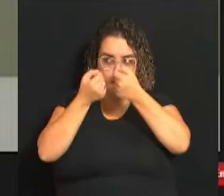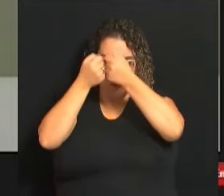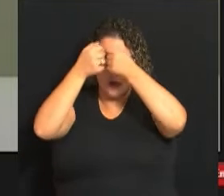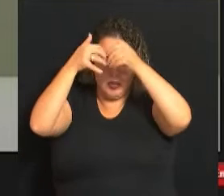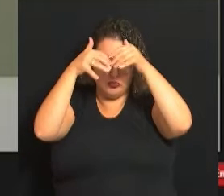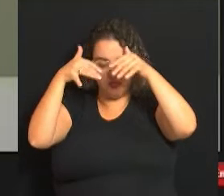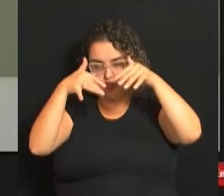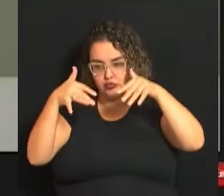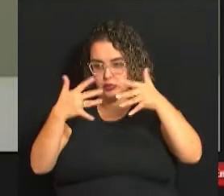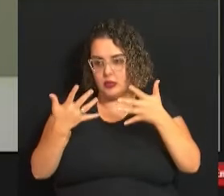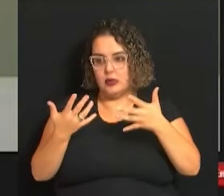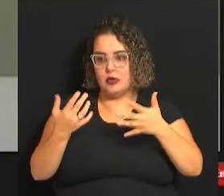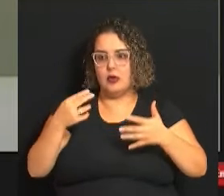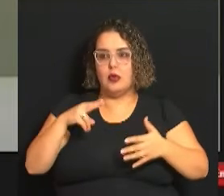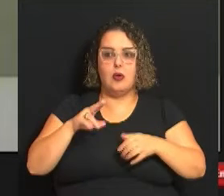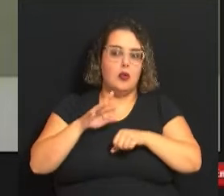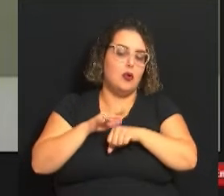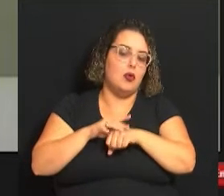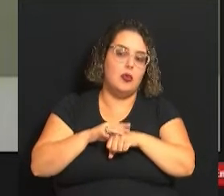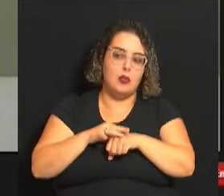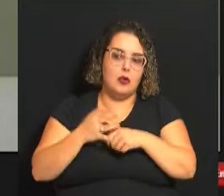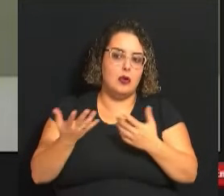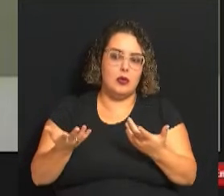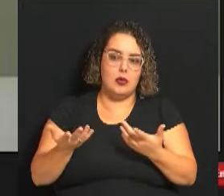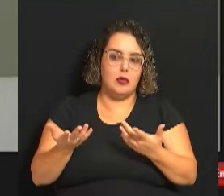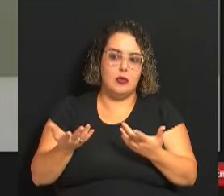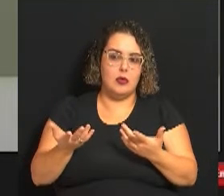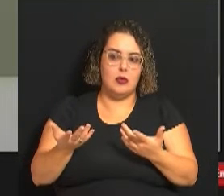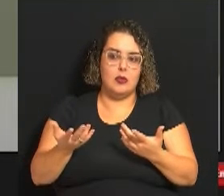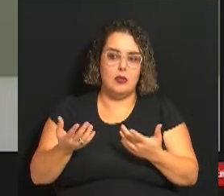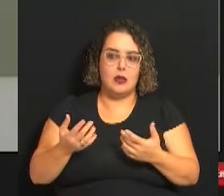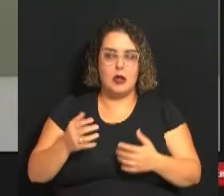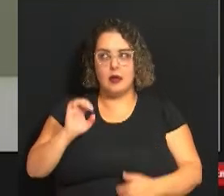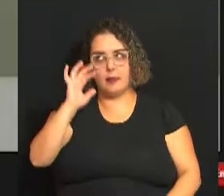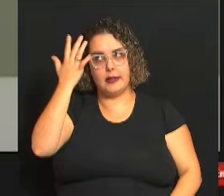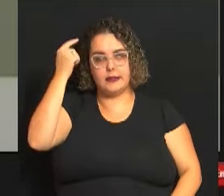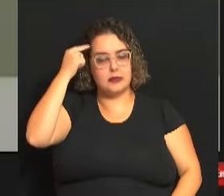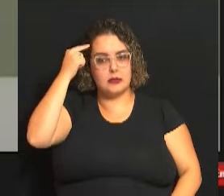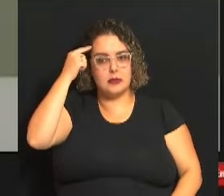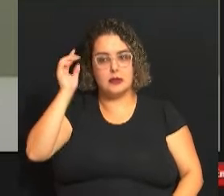ou doença que vai consumindo o cérebro, mas que